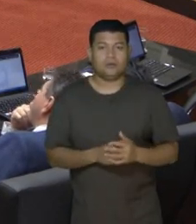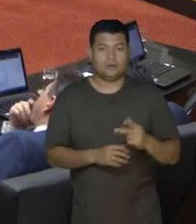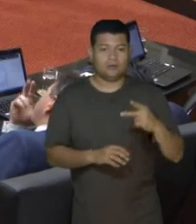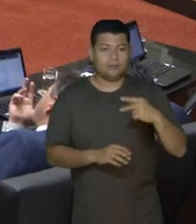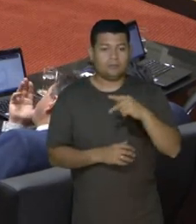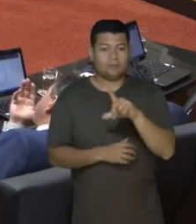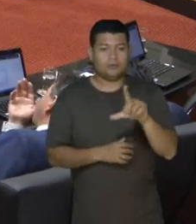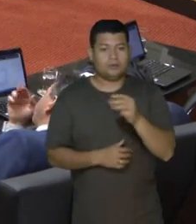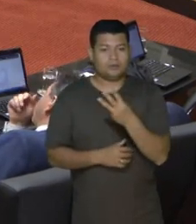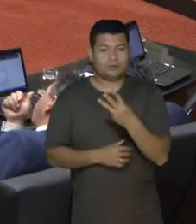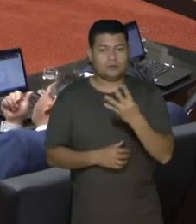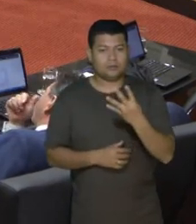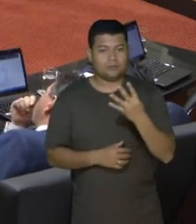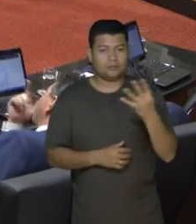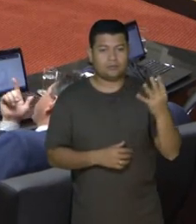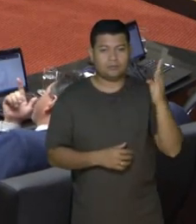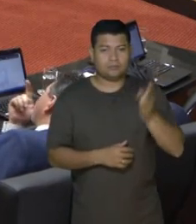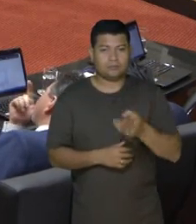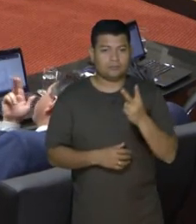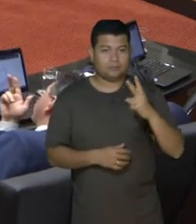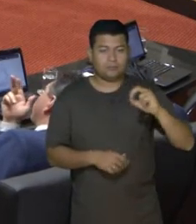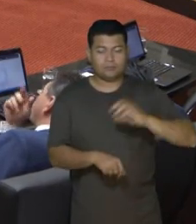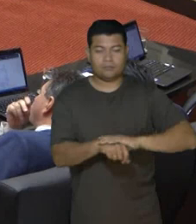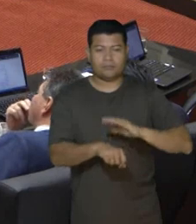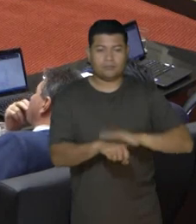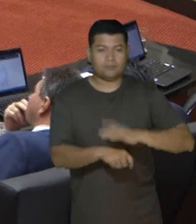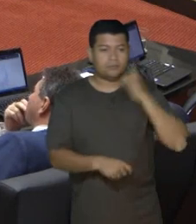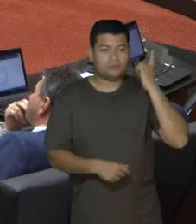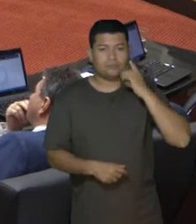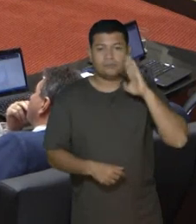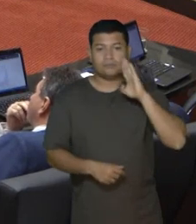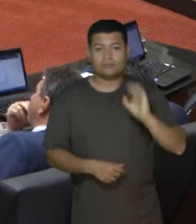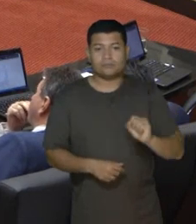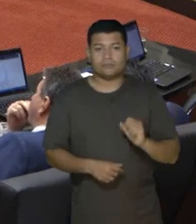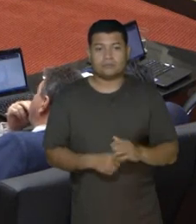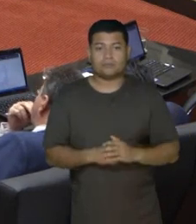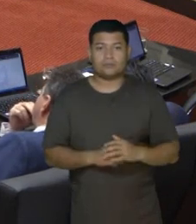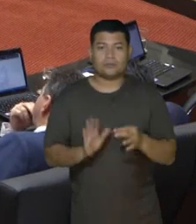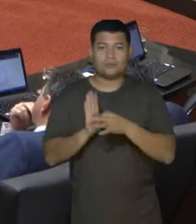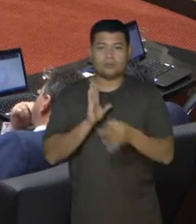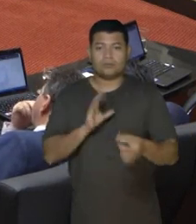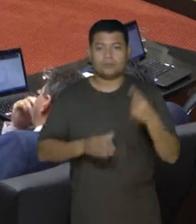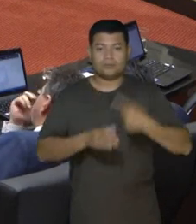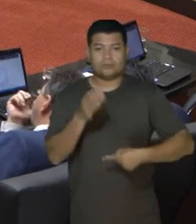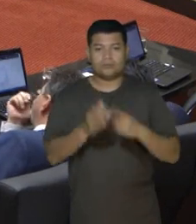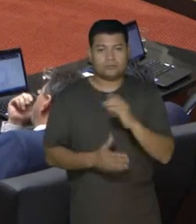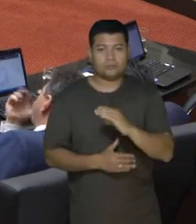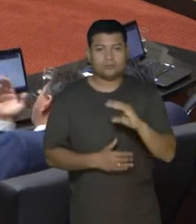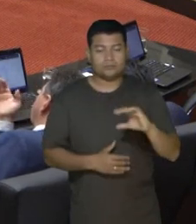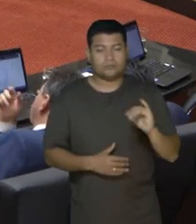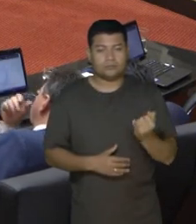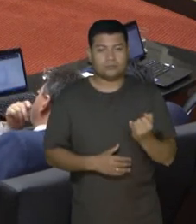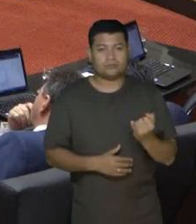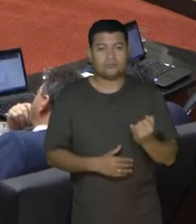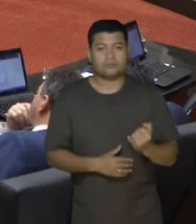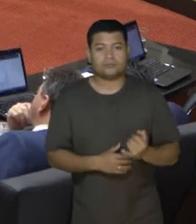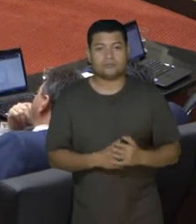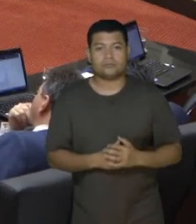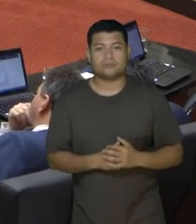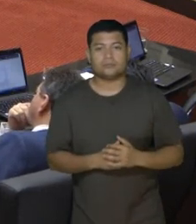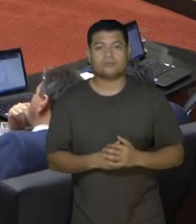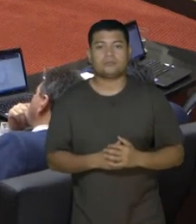344/20, de autoria do deputado Bruno Souza, com parecer da Comissão de Constituição e Justiça,